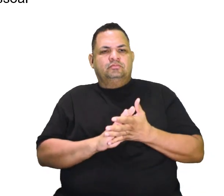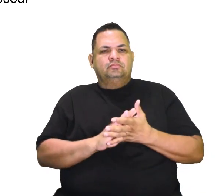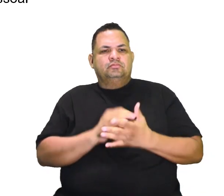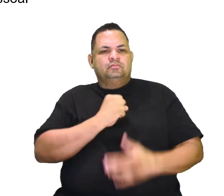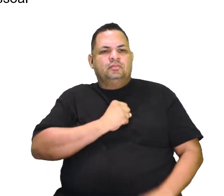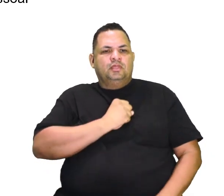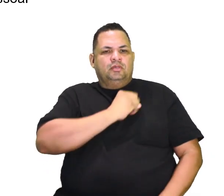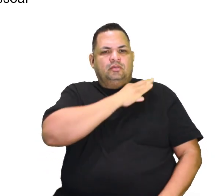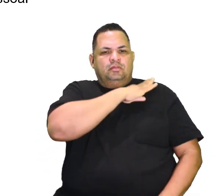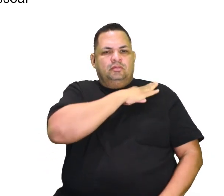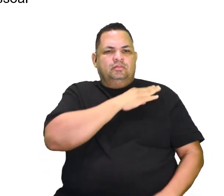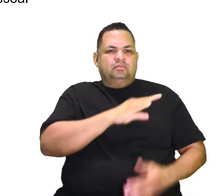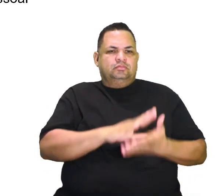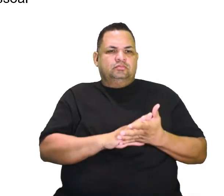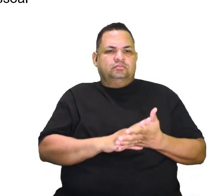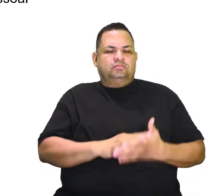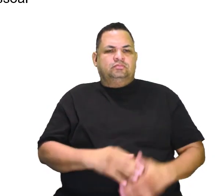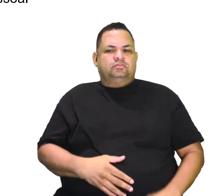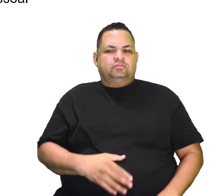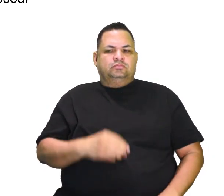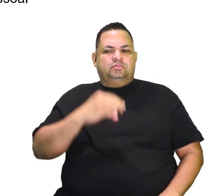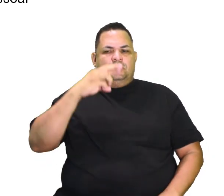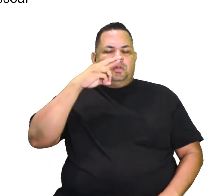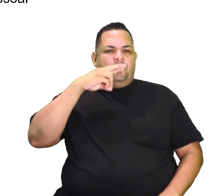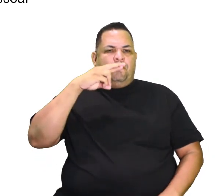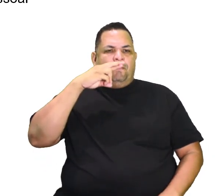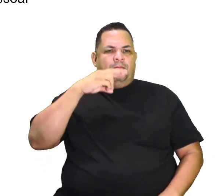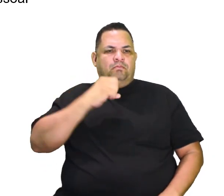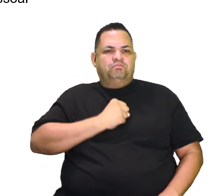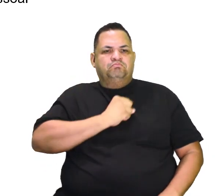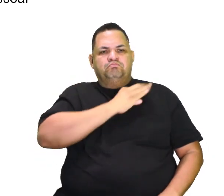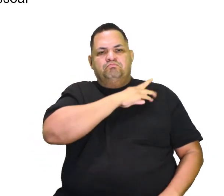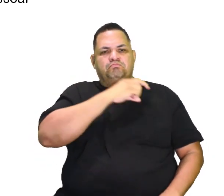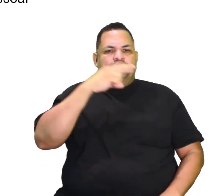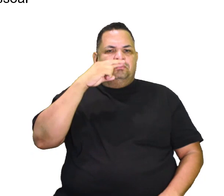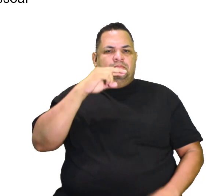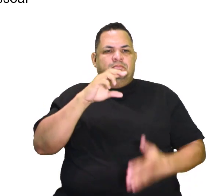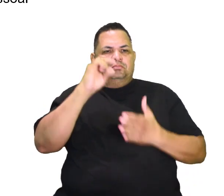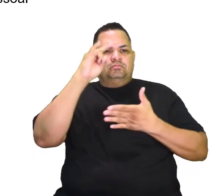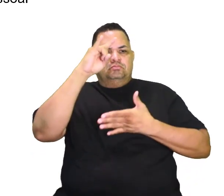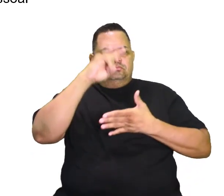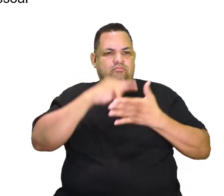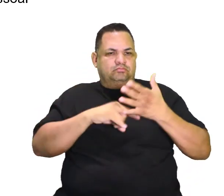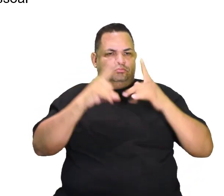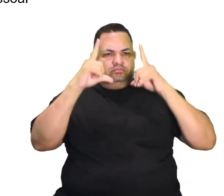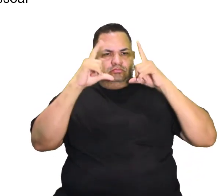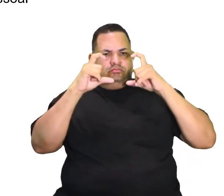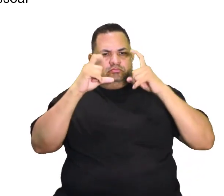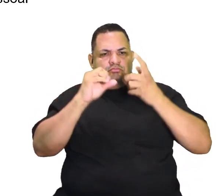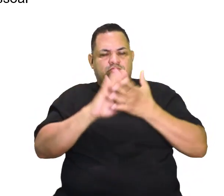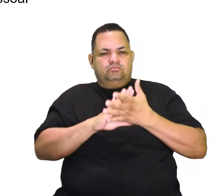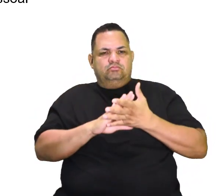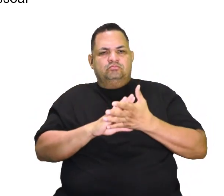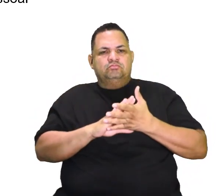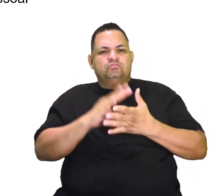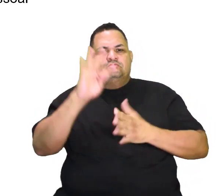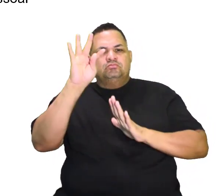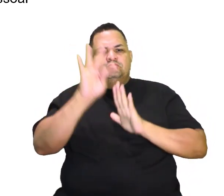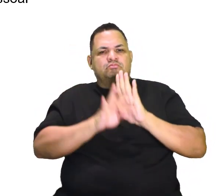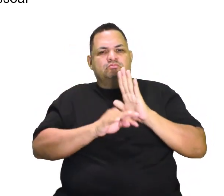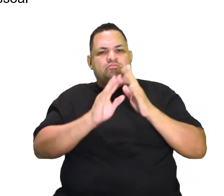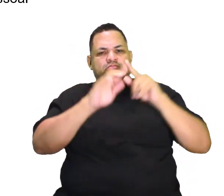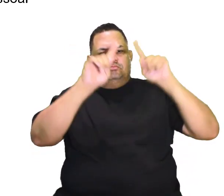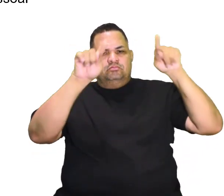de Rondon, esse aqui é o nome dele completo, né, é Marechal, com documentos, fotos,